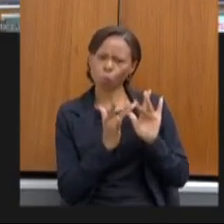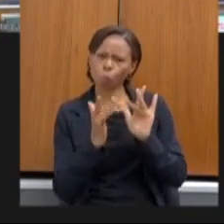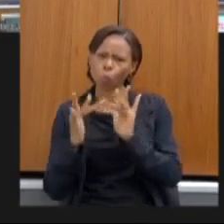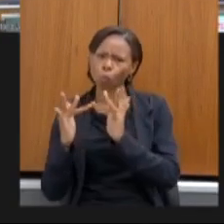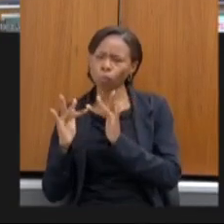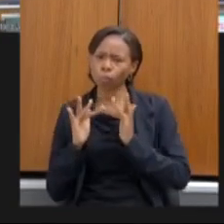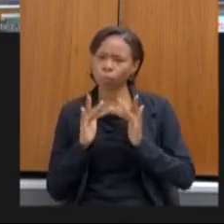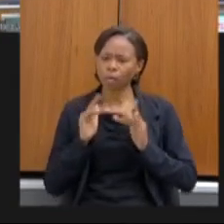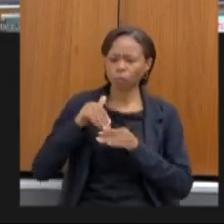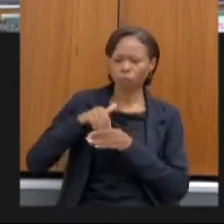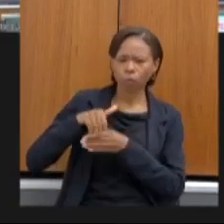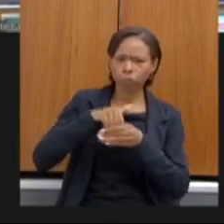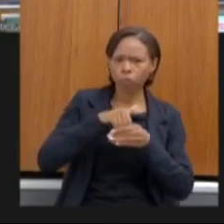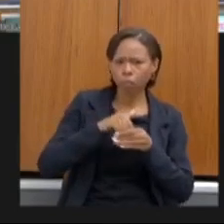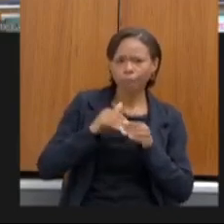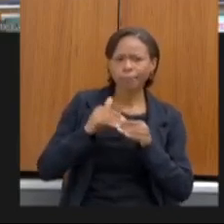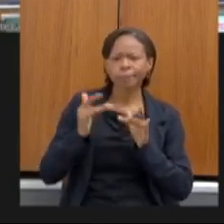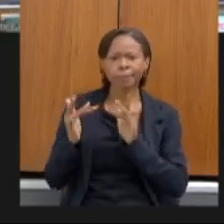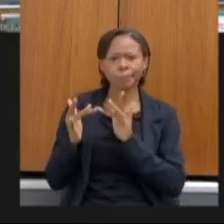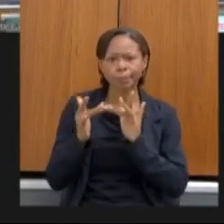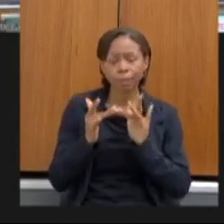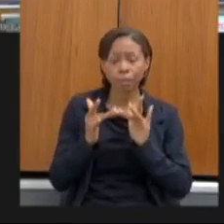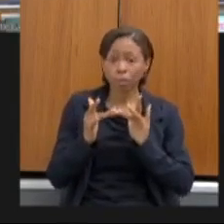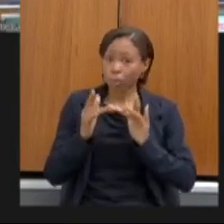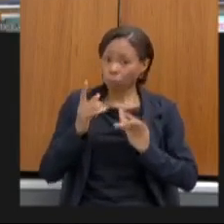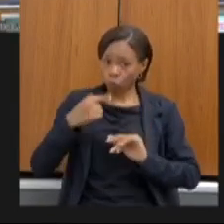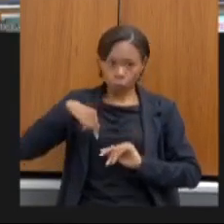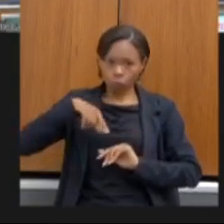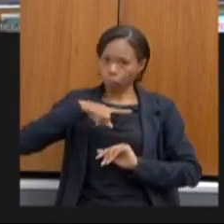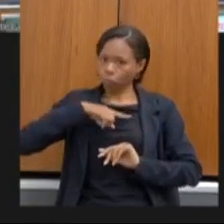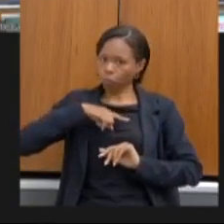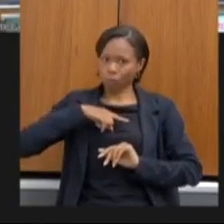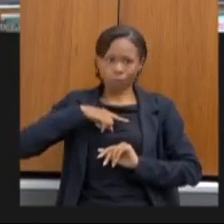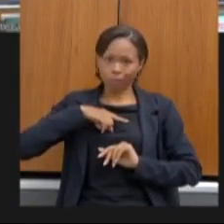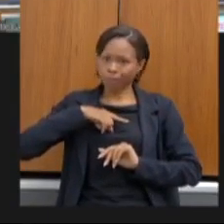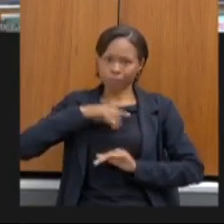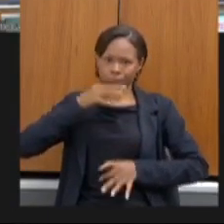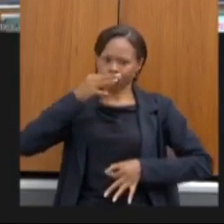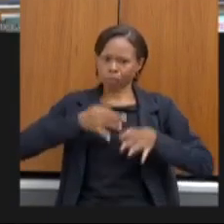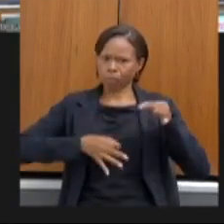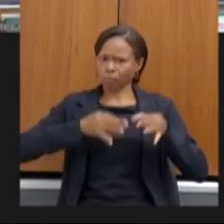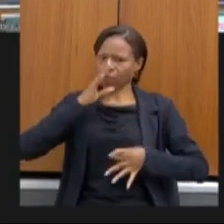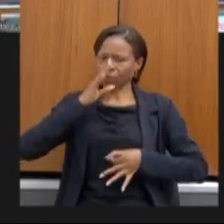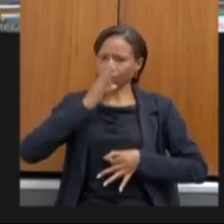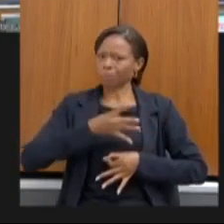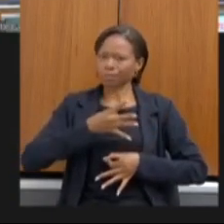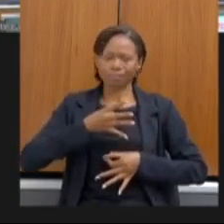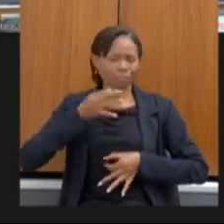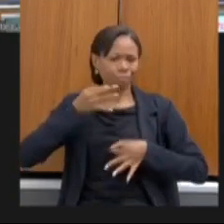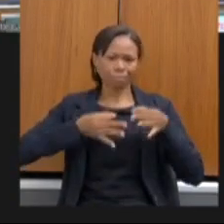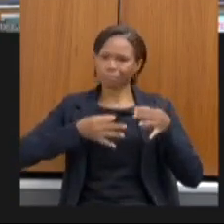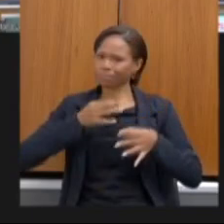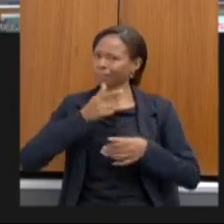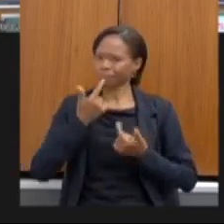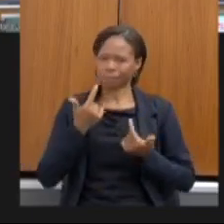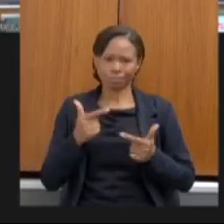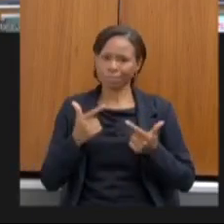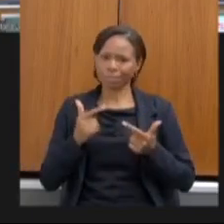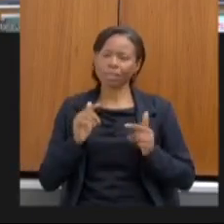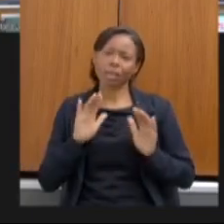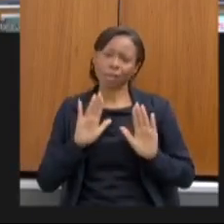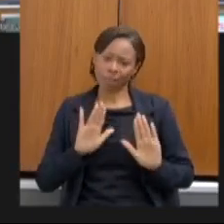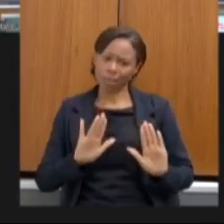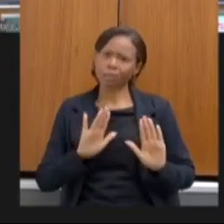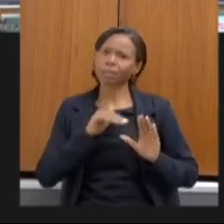do seu leitor então não estamos aqui de forma alguma fazendo juízo de valor acho que o momento único considero sim a